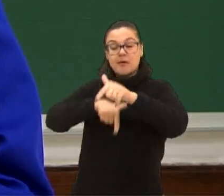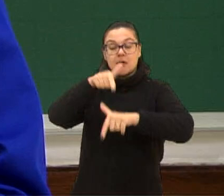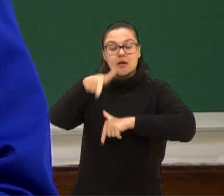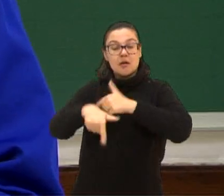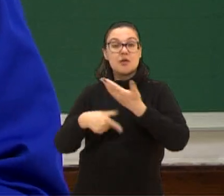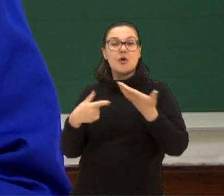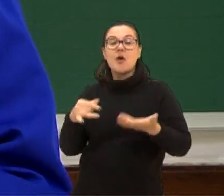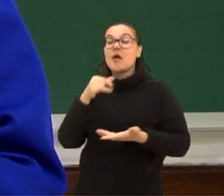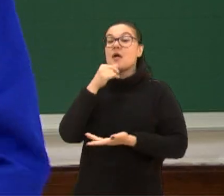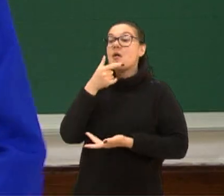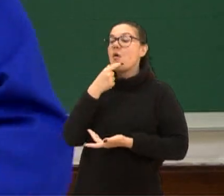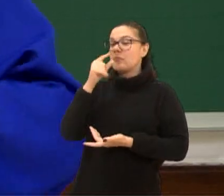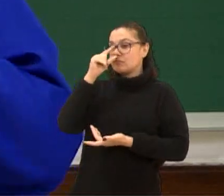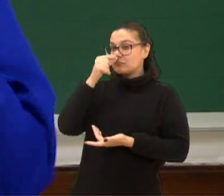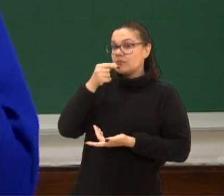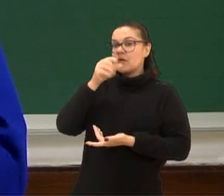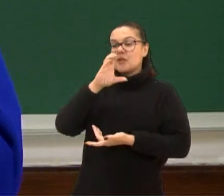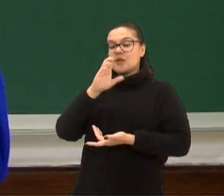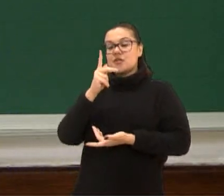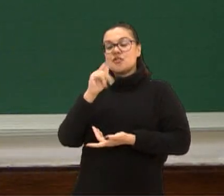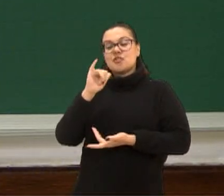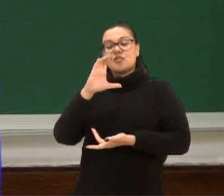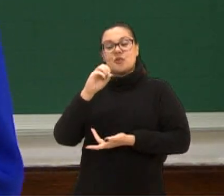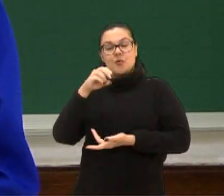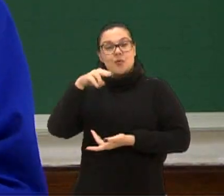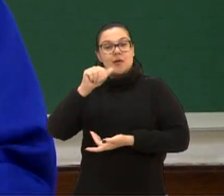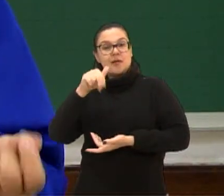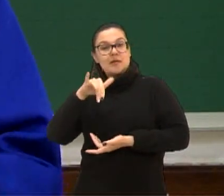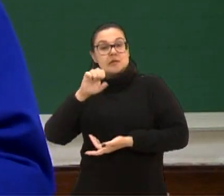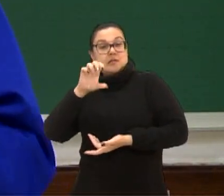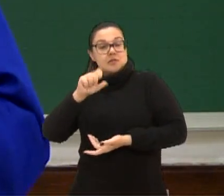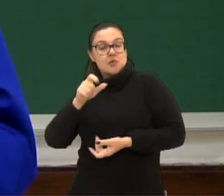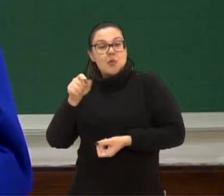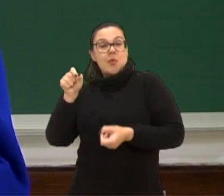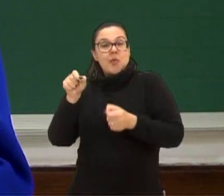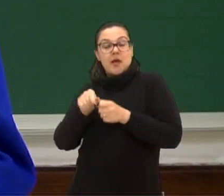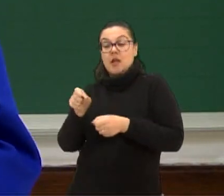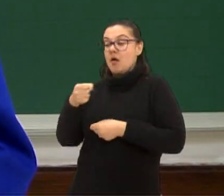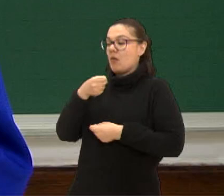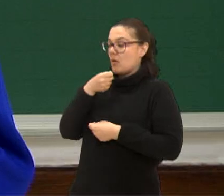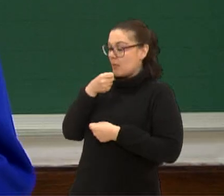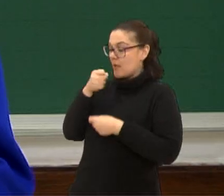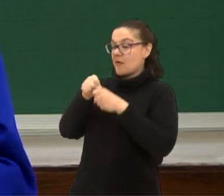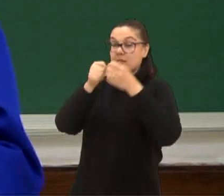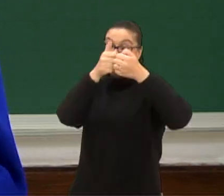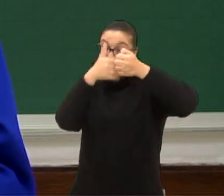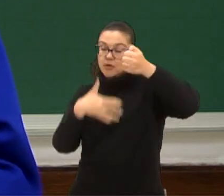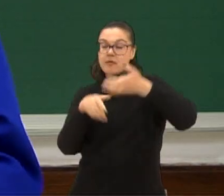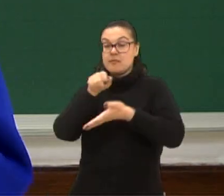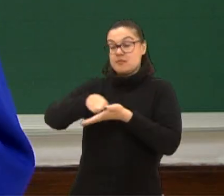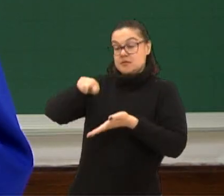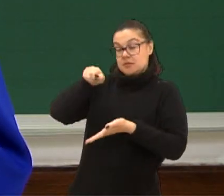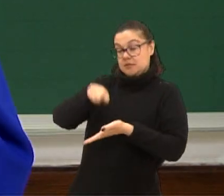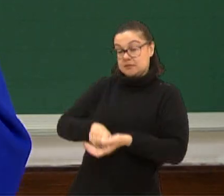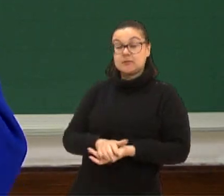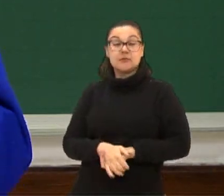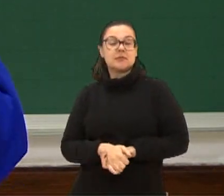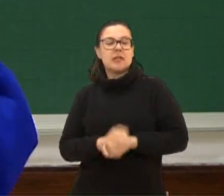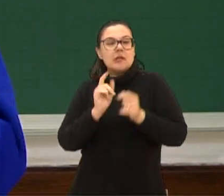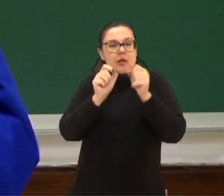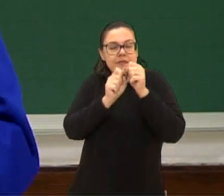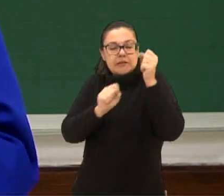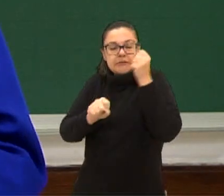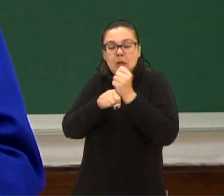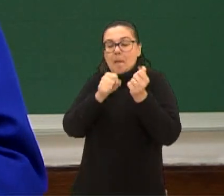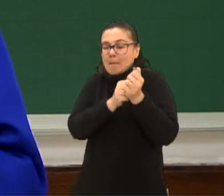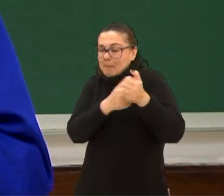pouquinho, o Chico Anísio, né? Ele era locutor, ele fazia as redações, né, dos programas, escrevia. Então, ele fazia